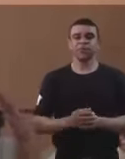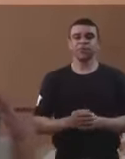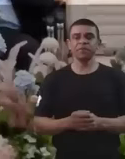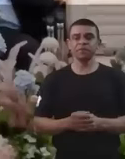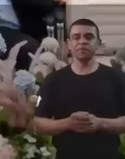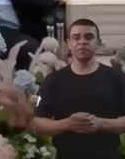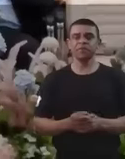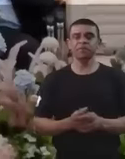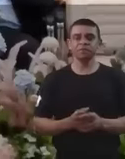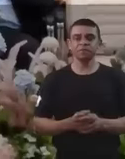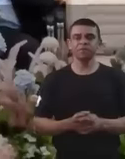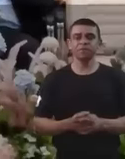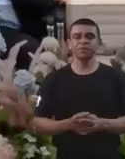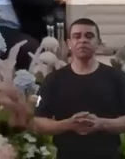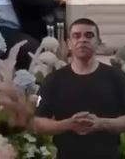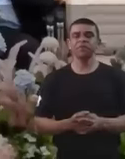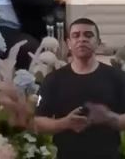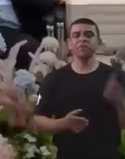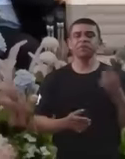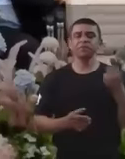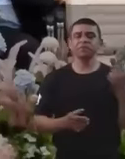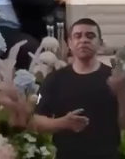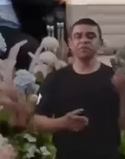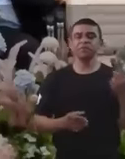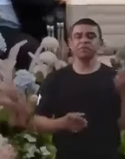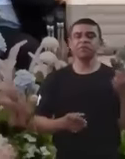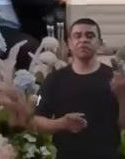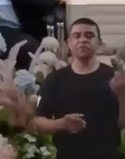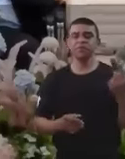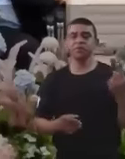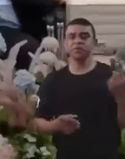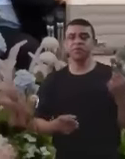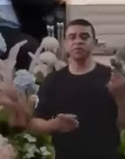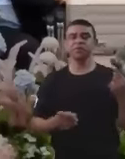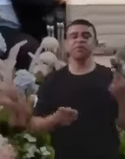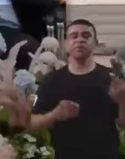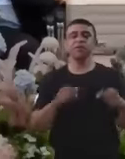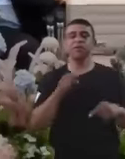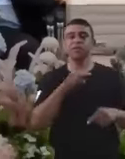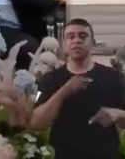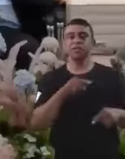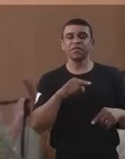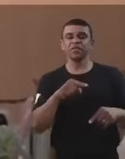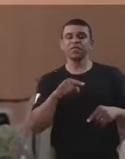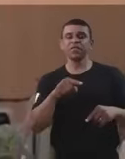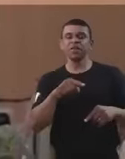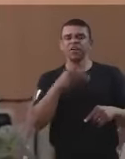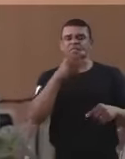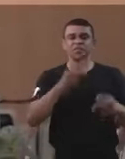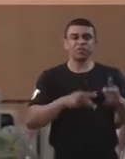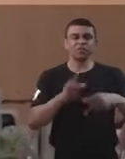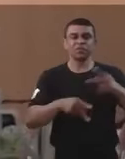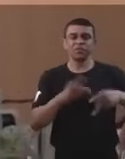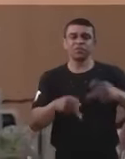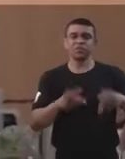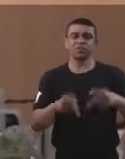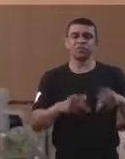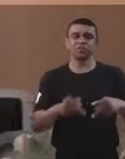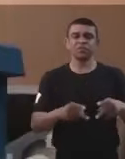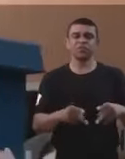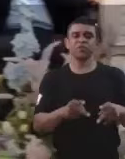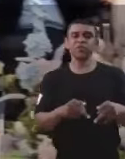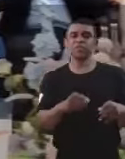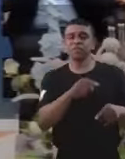graça querem que Deus trabalhe do jeito deles. Jesus está pregando sobre hipocrisia. Ele deveria estar